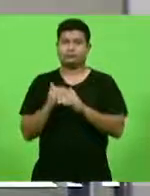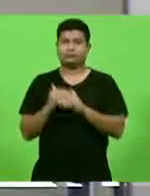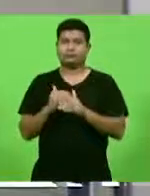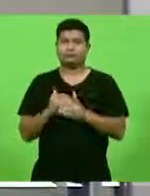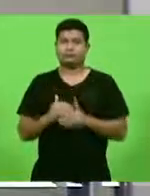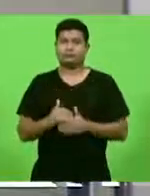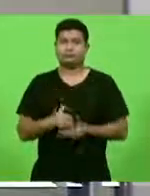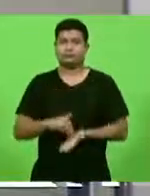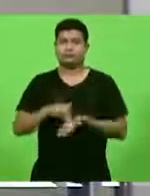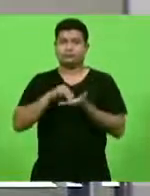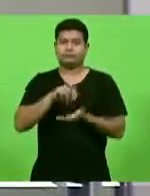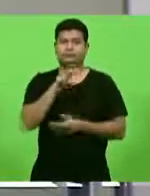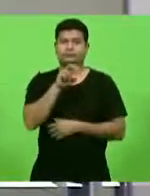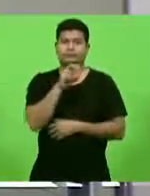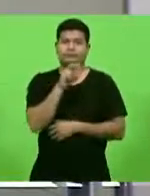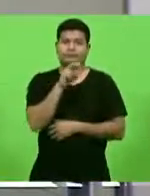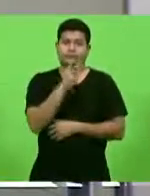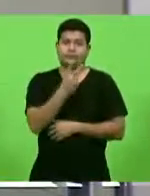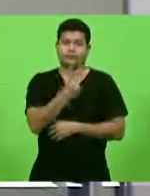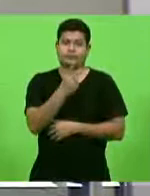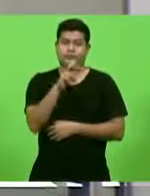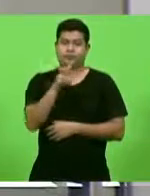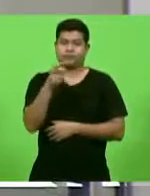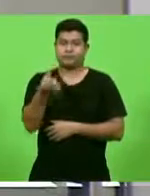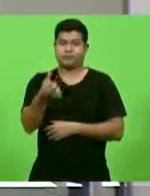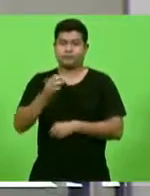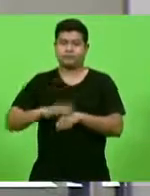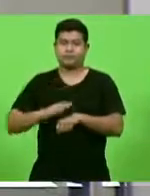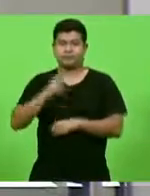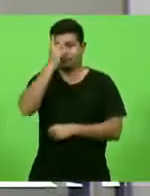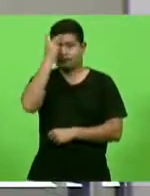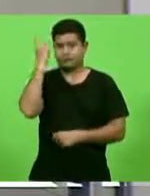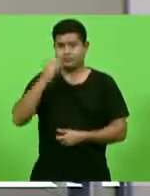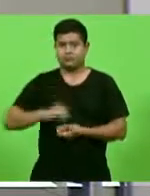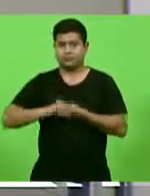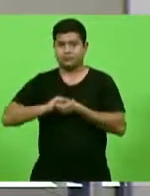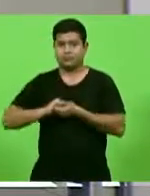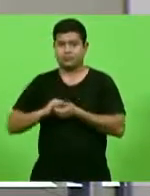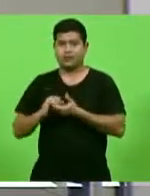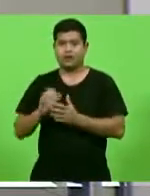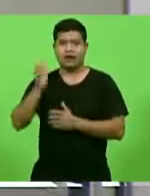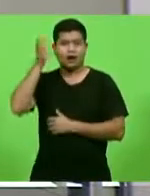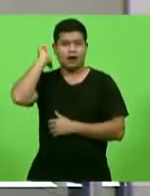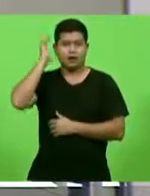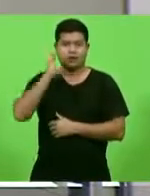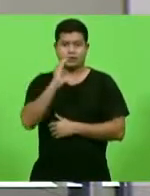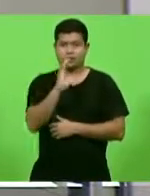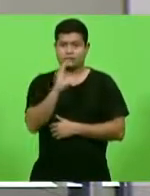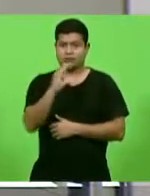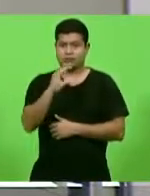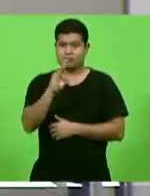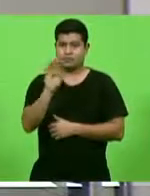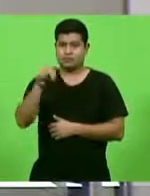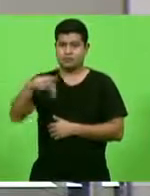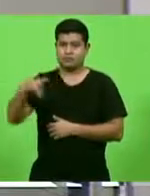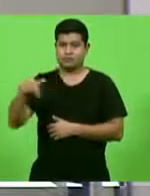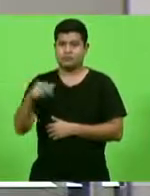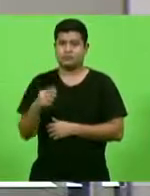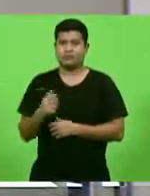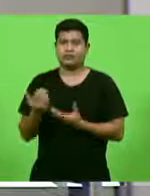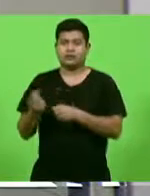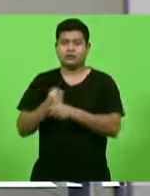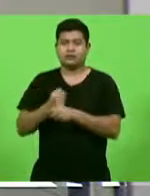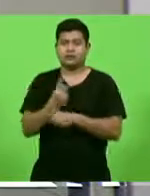por unanimidade. Moção 256, autor deputada Paulinha, cumprimentando a Rádio CBN Diário pelos seus 25 anos de fundação. Em